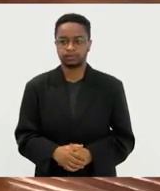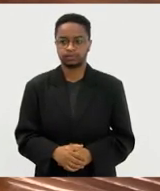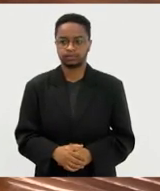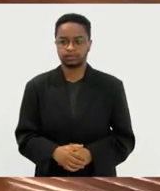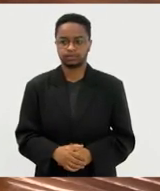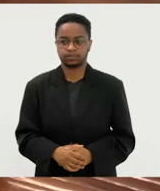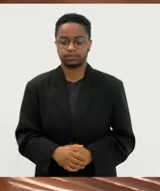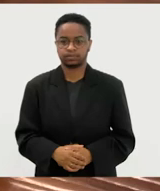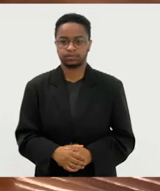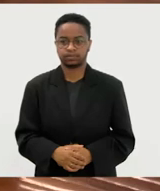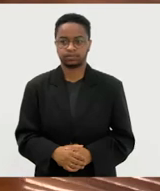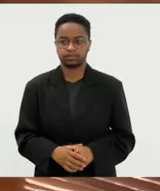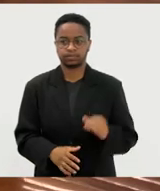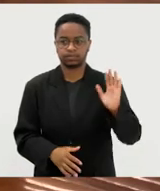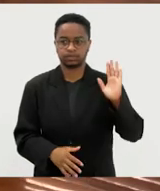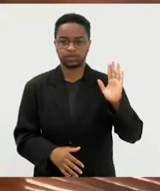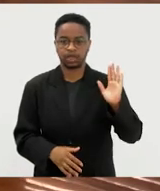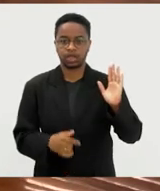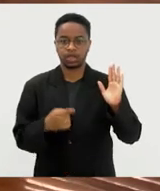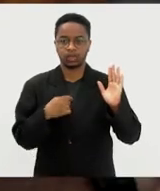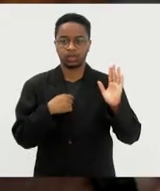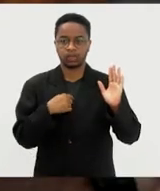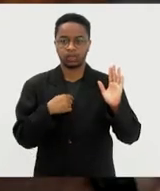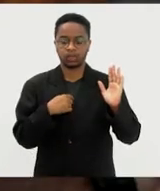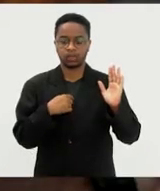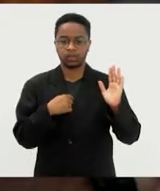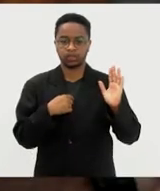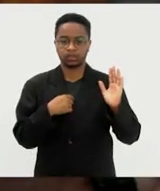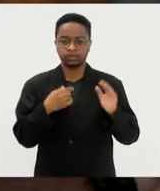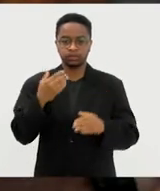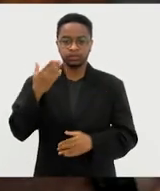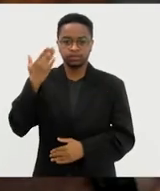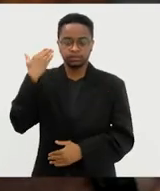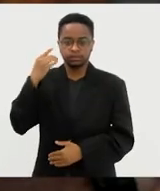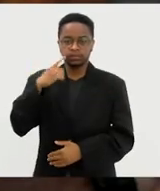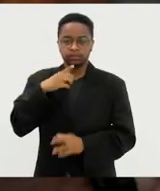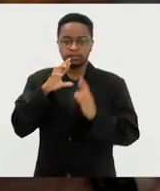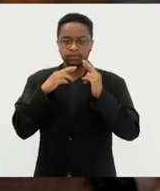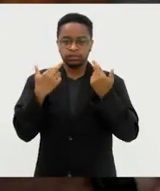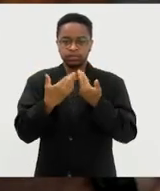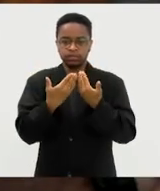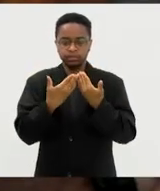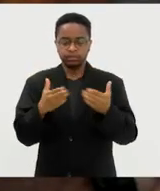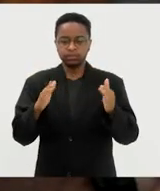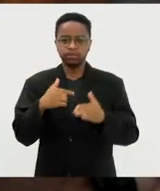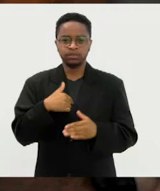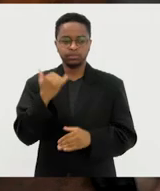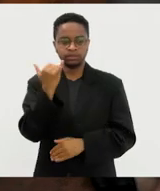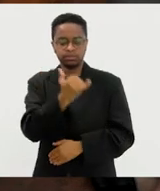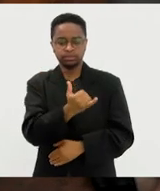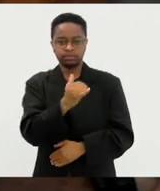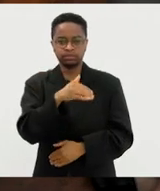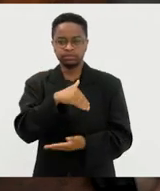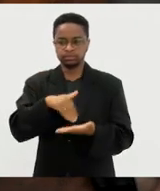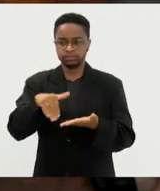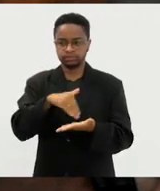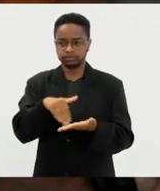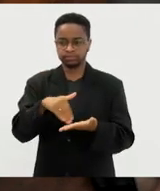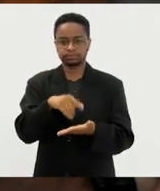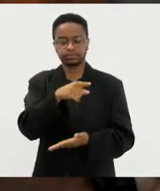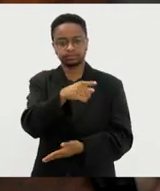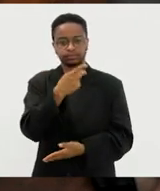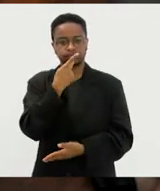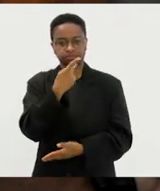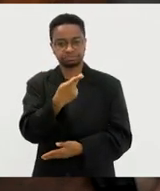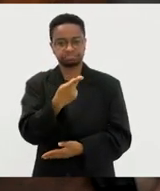O presidente já autorizou. Eu, uma vez, numa audiência pública, eu falei isso para o teu secretário. Ele disse que eu